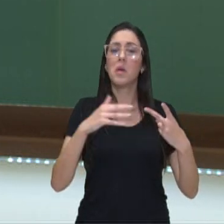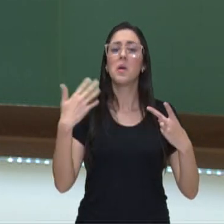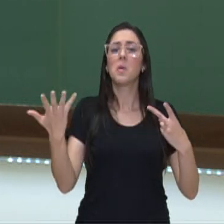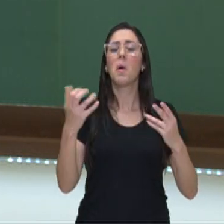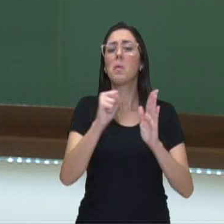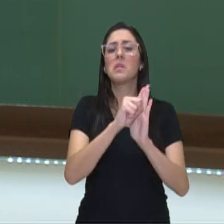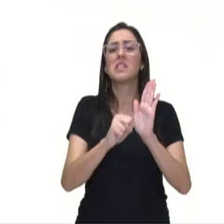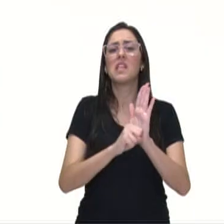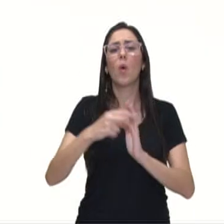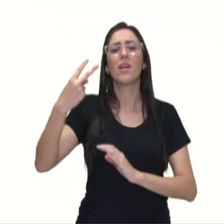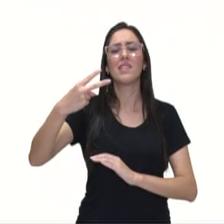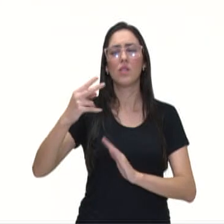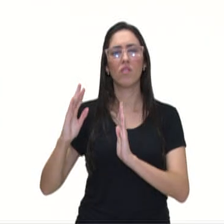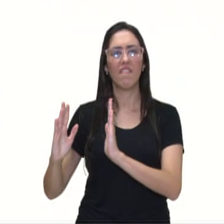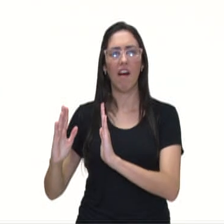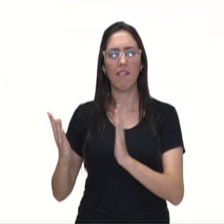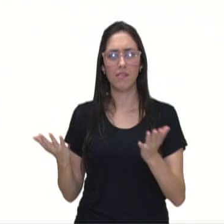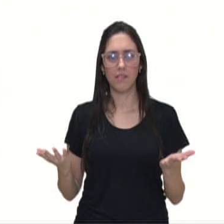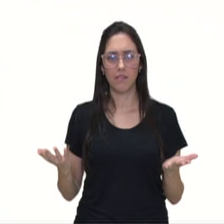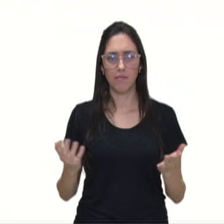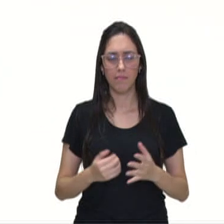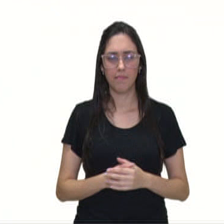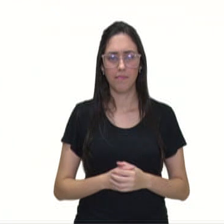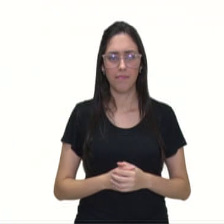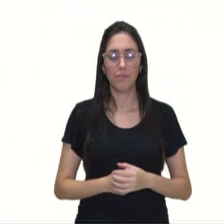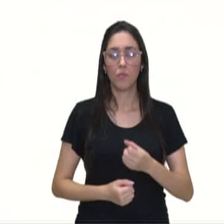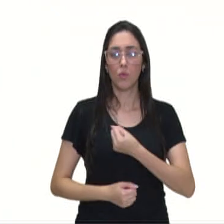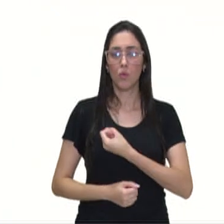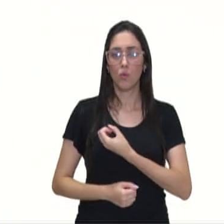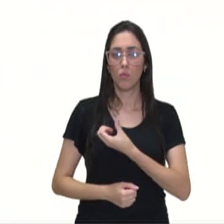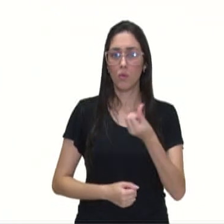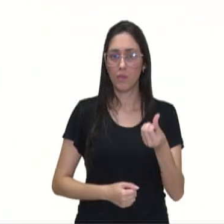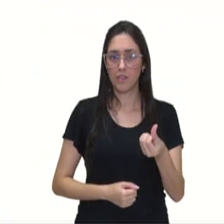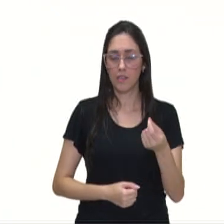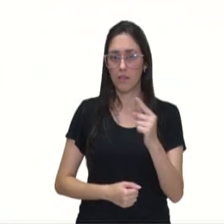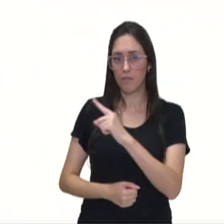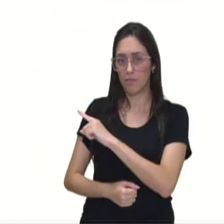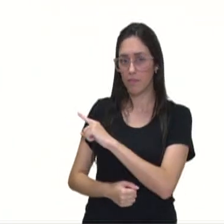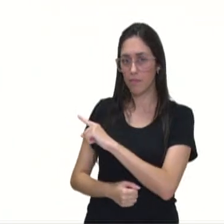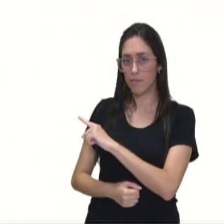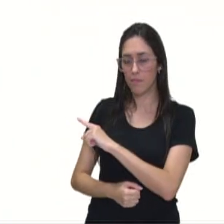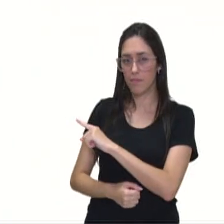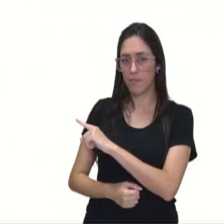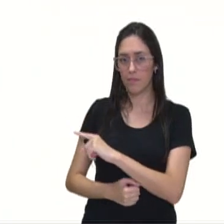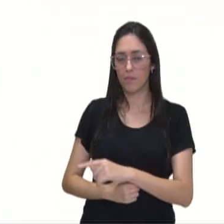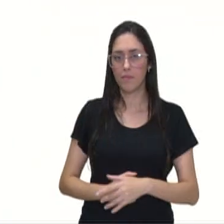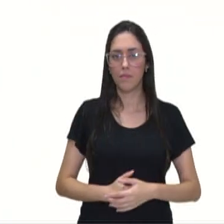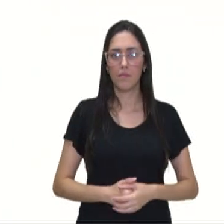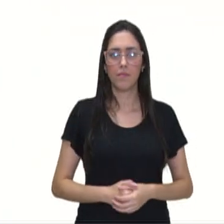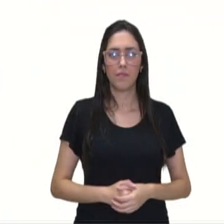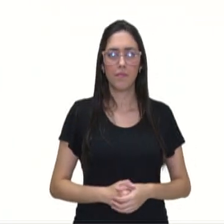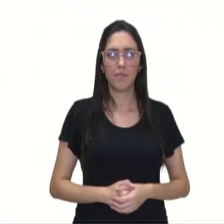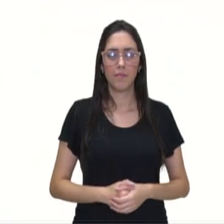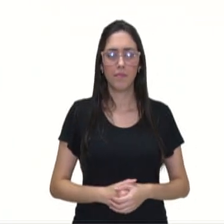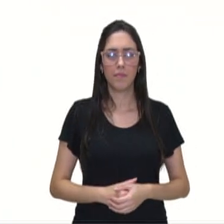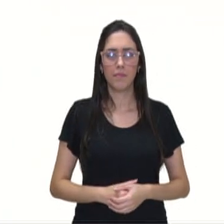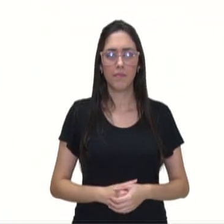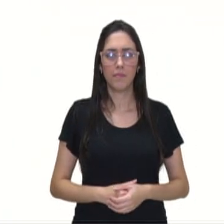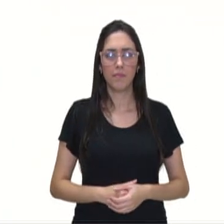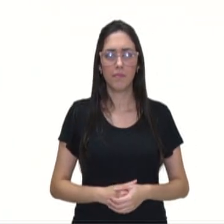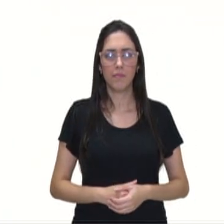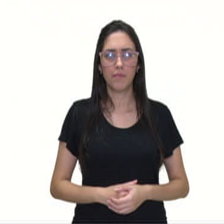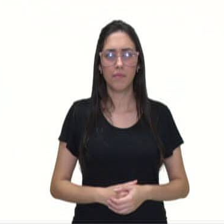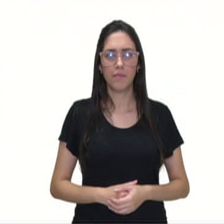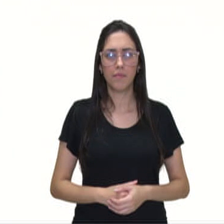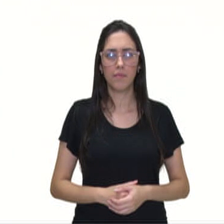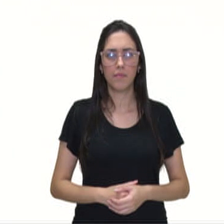aconteceu? Número 6. In the first phase, English speakers migrated from England,